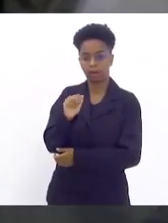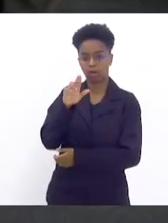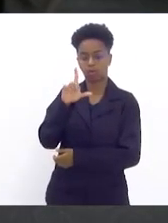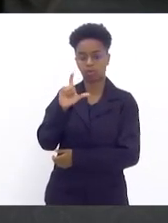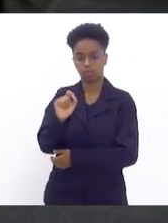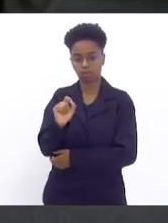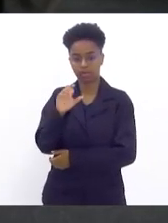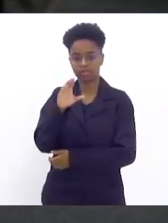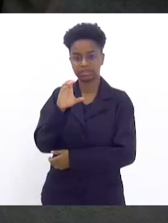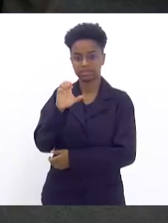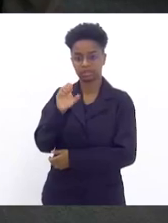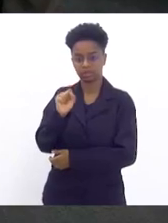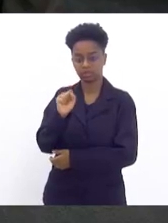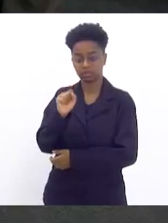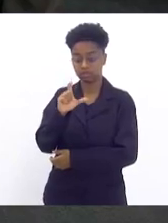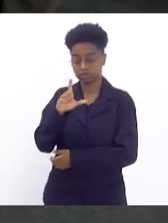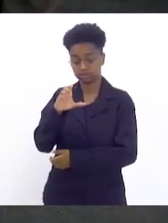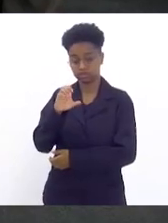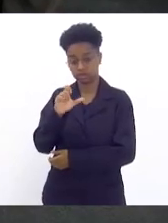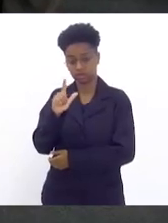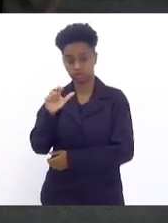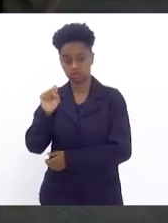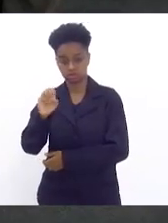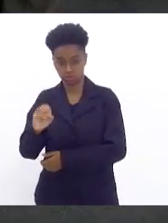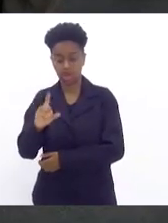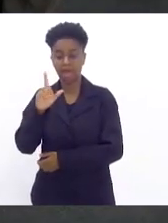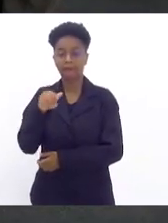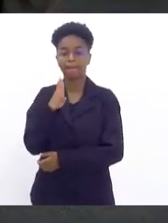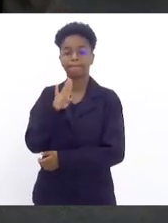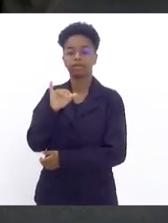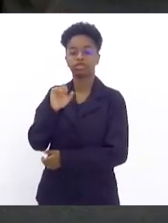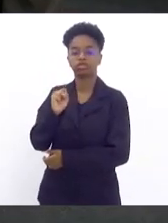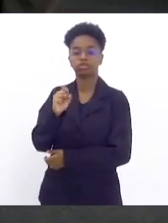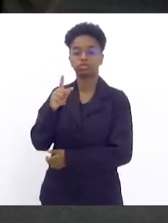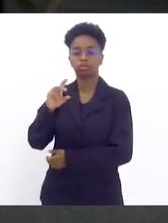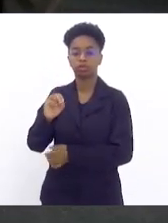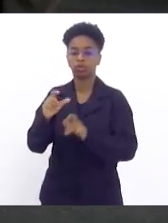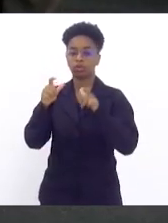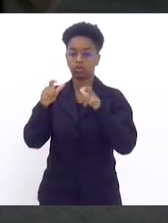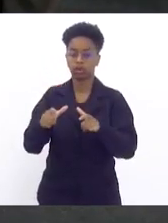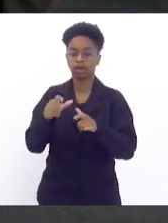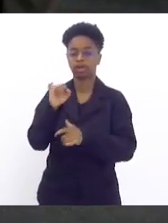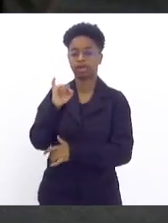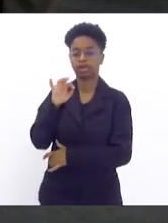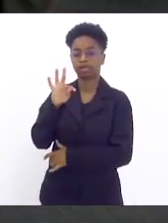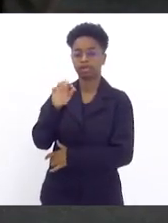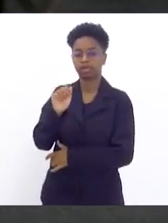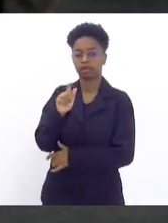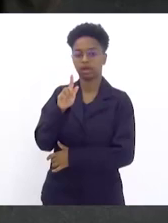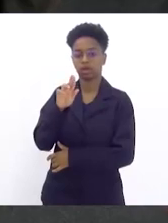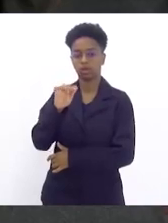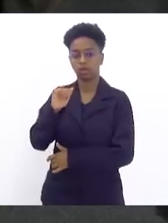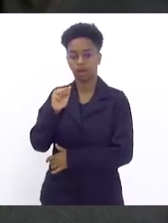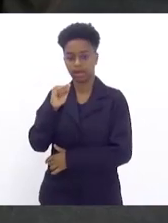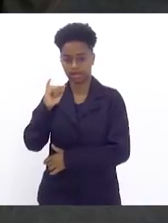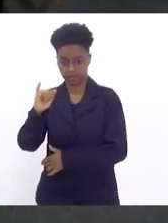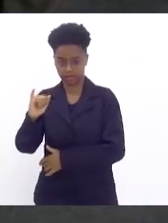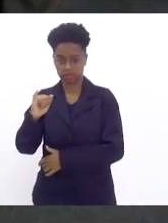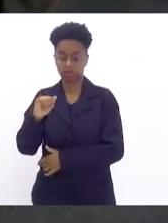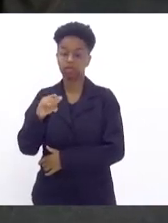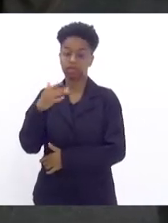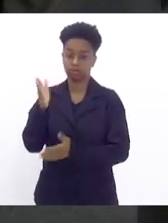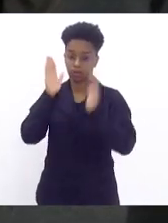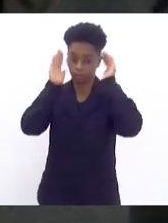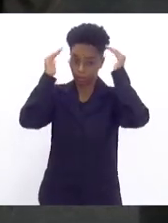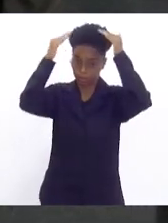foi recém nomeado Bispo da diocese de Itaguaí recém nomeado Bispo pelo Papa